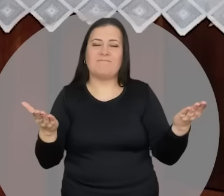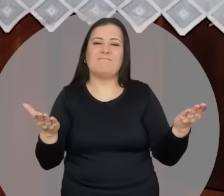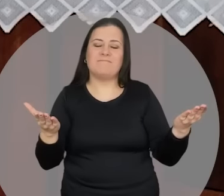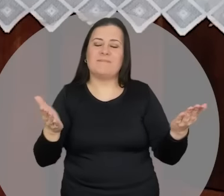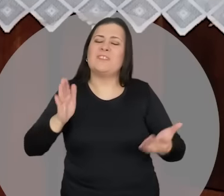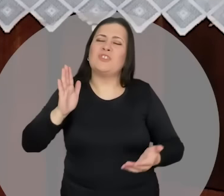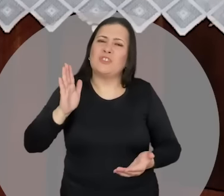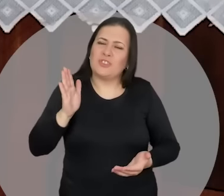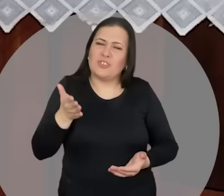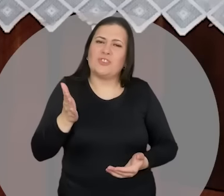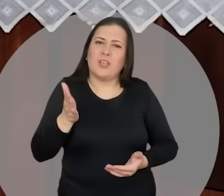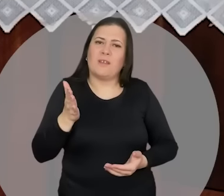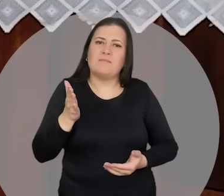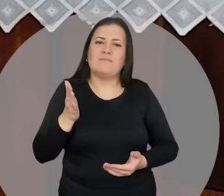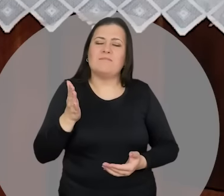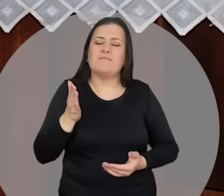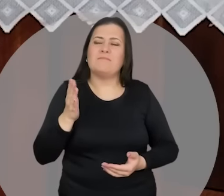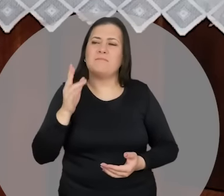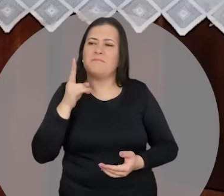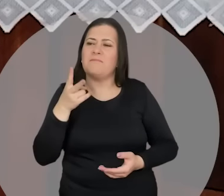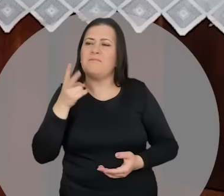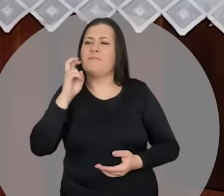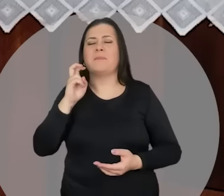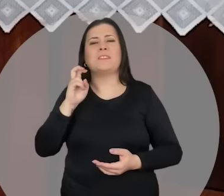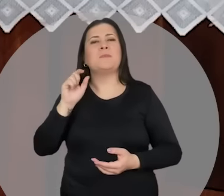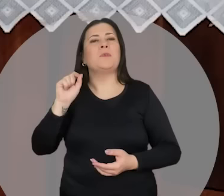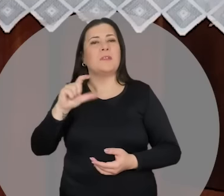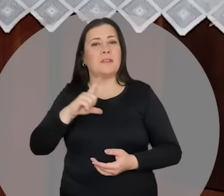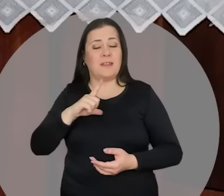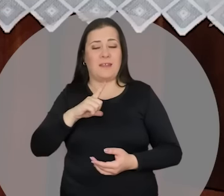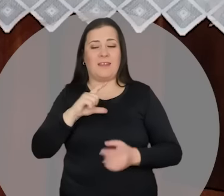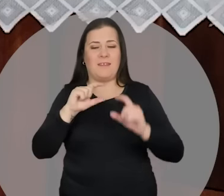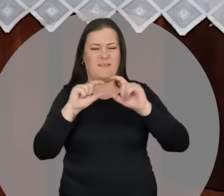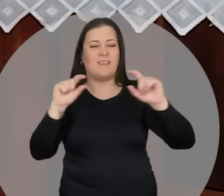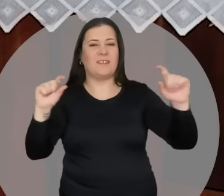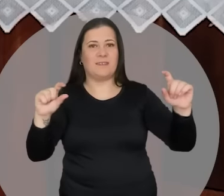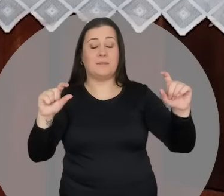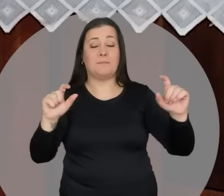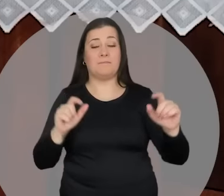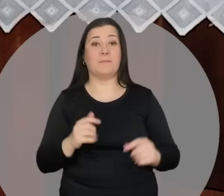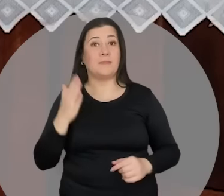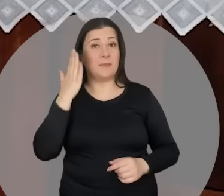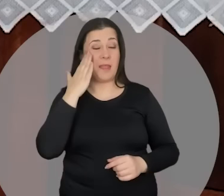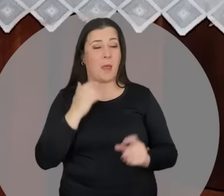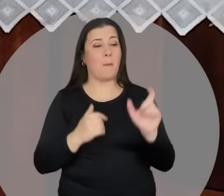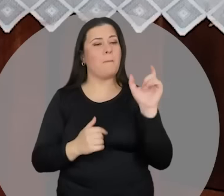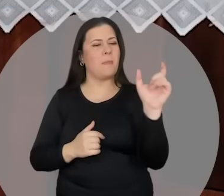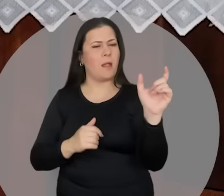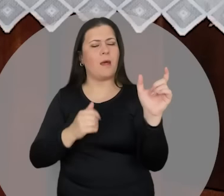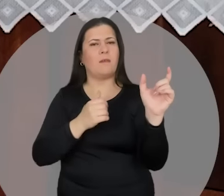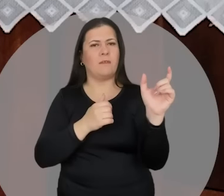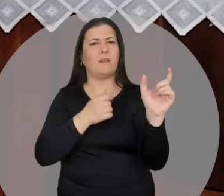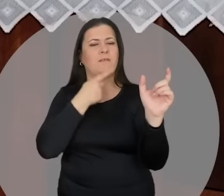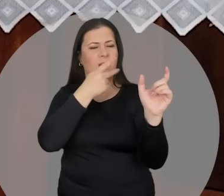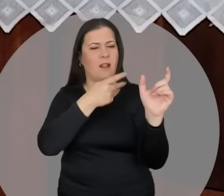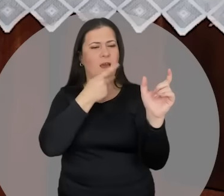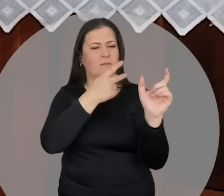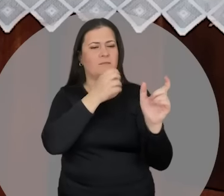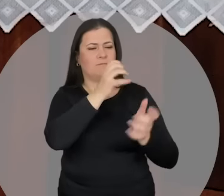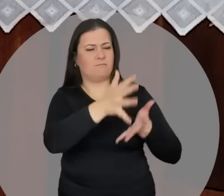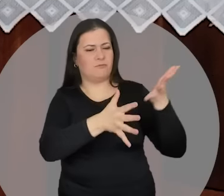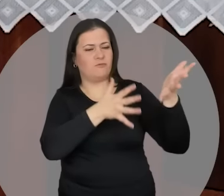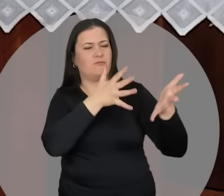já ouviram o ditado: palavras ensinam, exemplos arrastam?